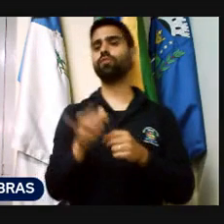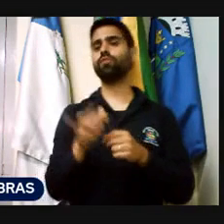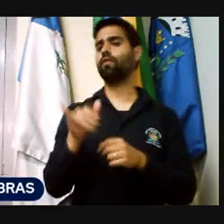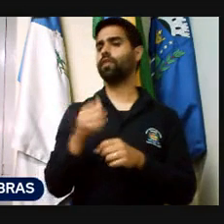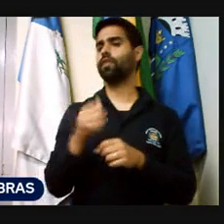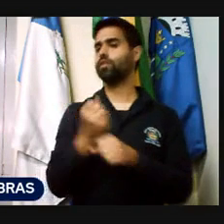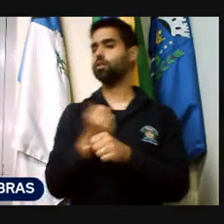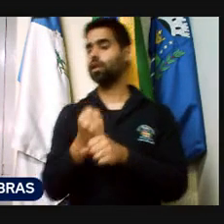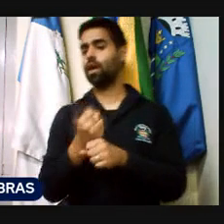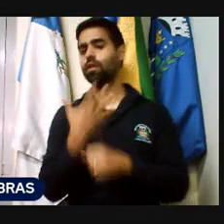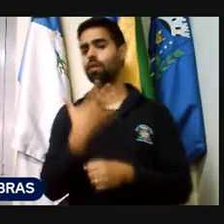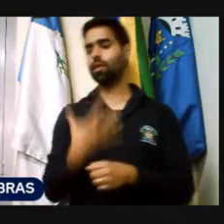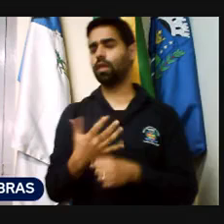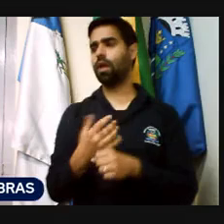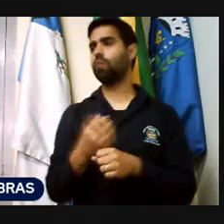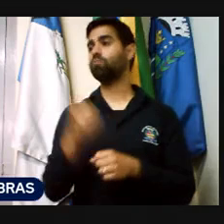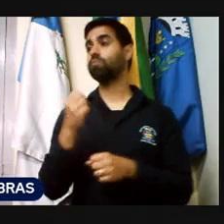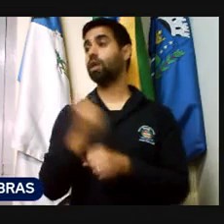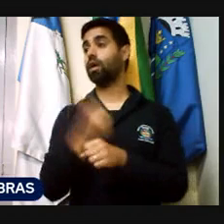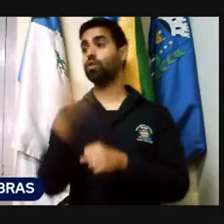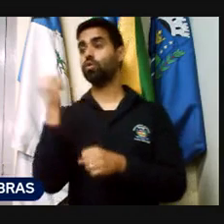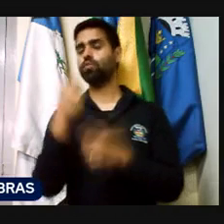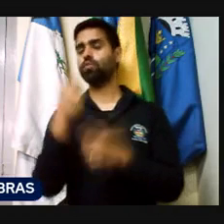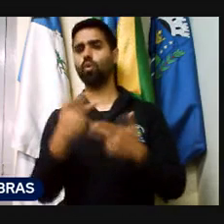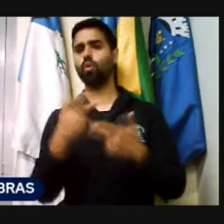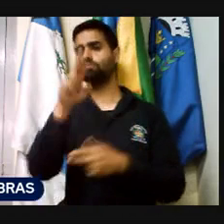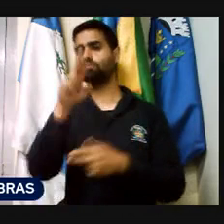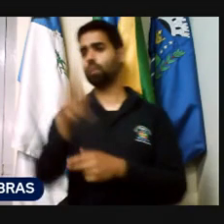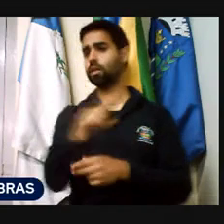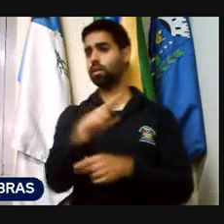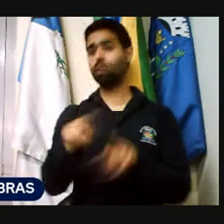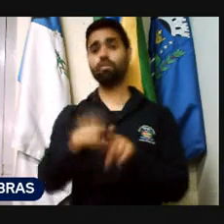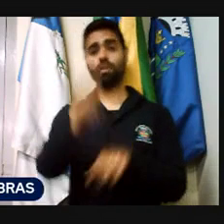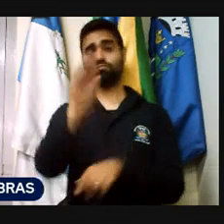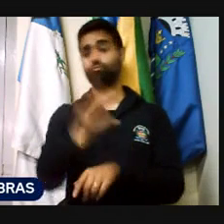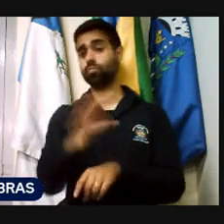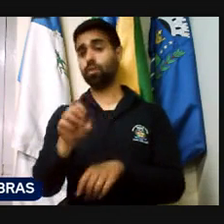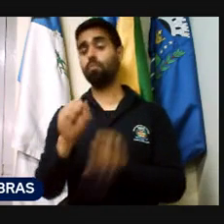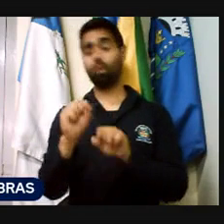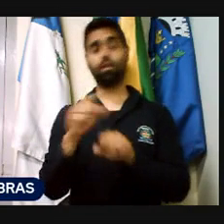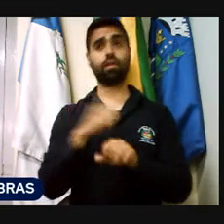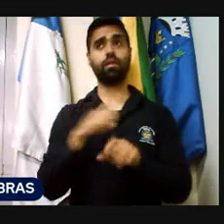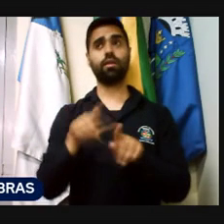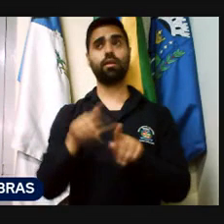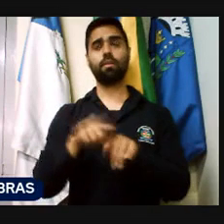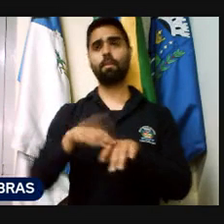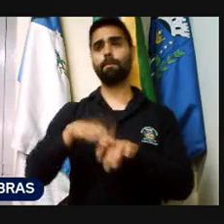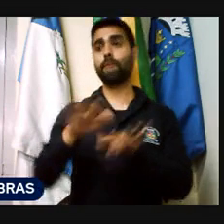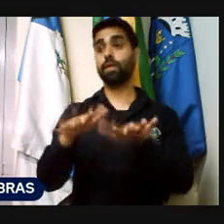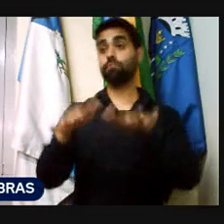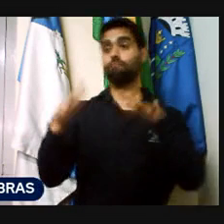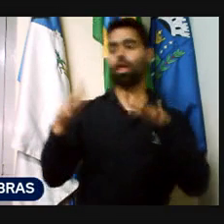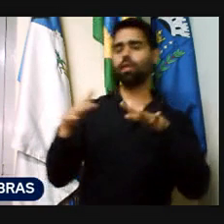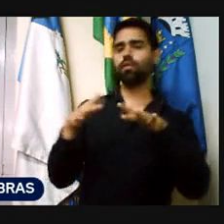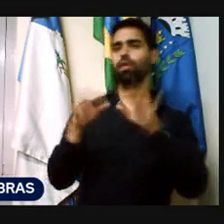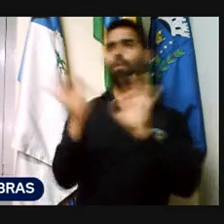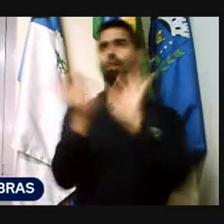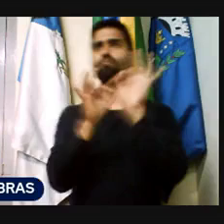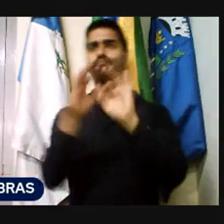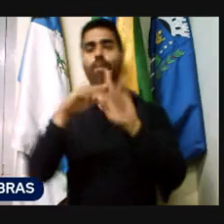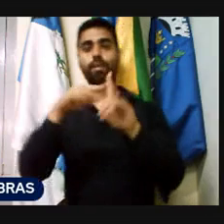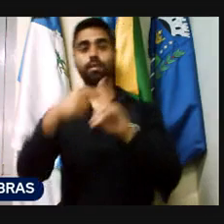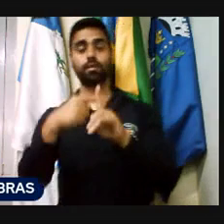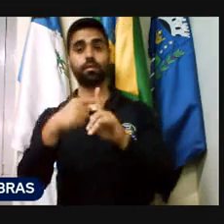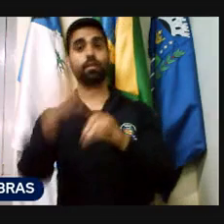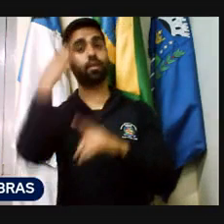Novo, são festejos tradicionalmente religioso cristão, merecendo, assim, maior atenção para sua ornamentação.